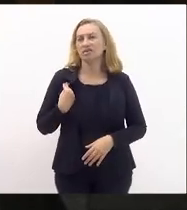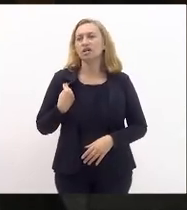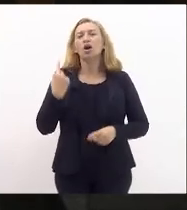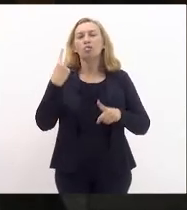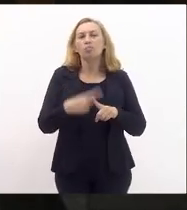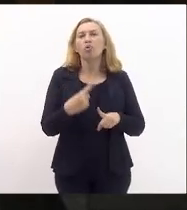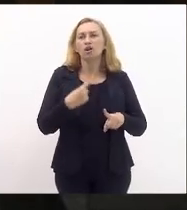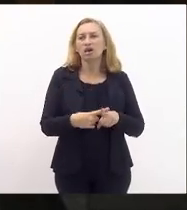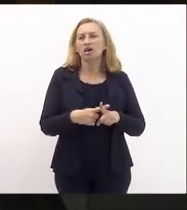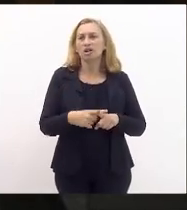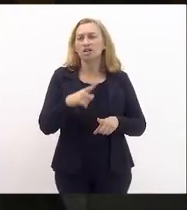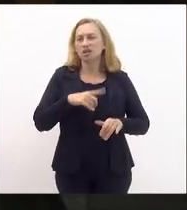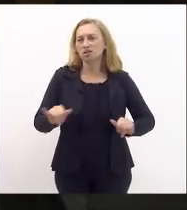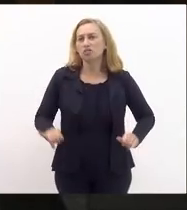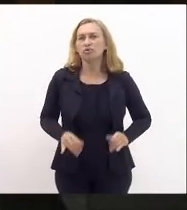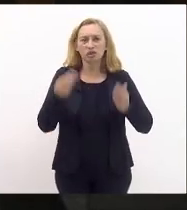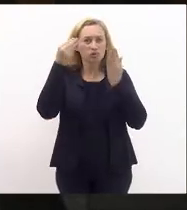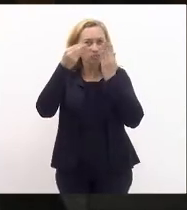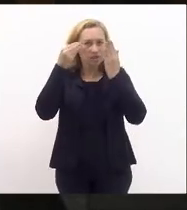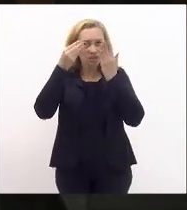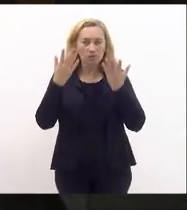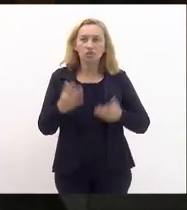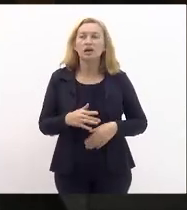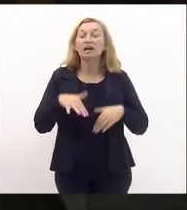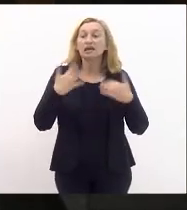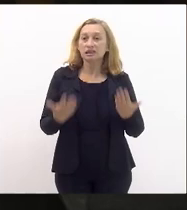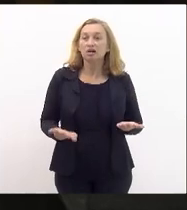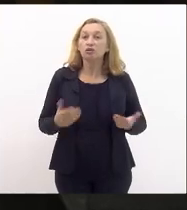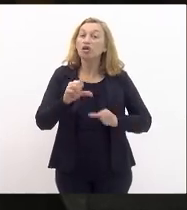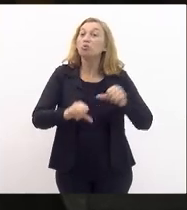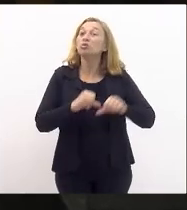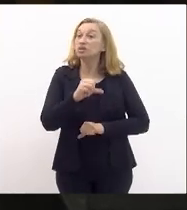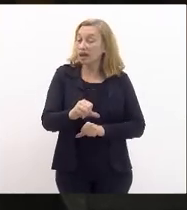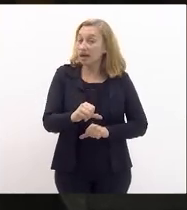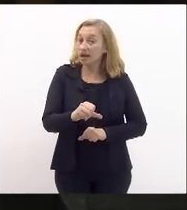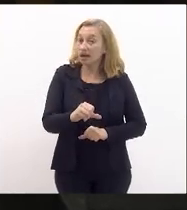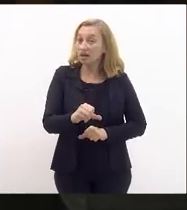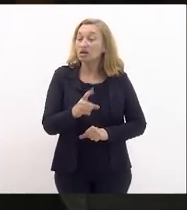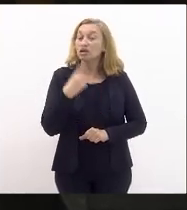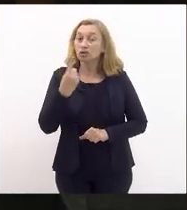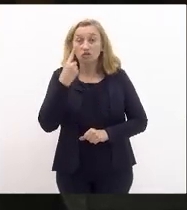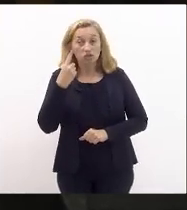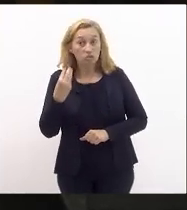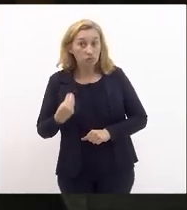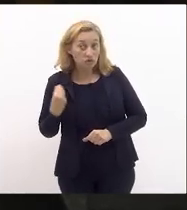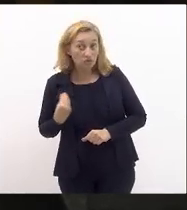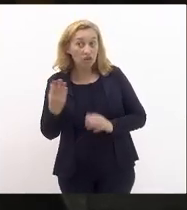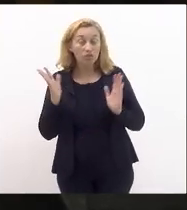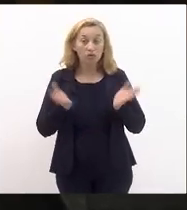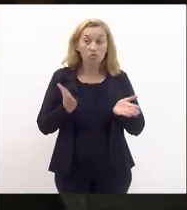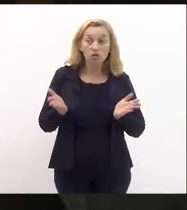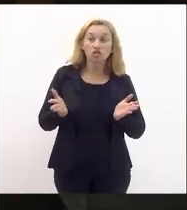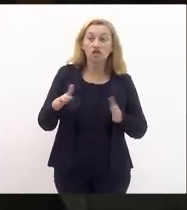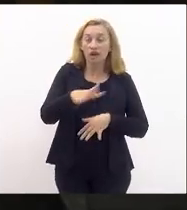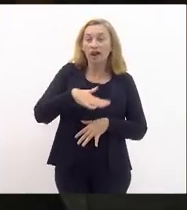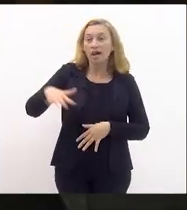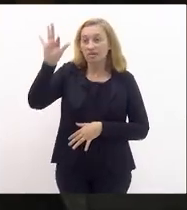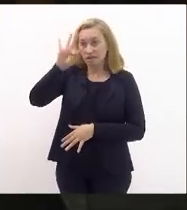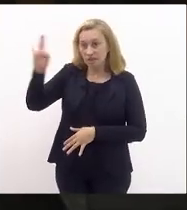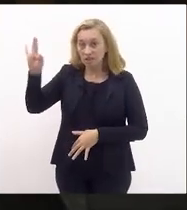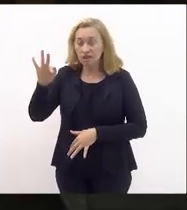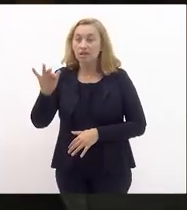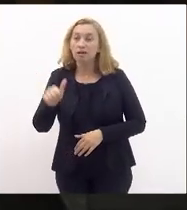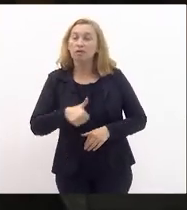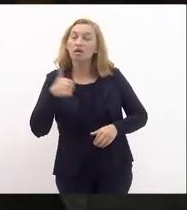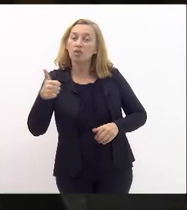porque enfrenta sofrimento psíquico. Então, a gente tem que mudar essa página que a gente está enfrentando na esfera federal, tem que aperfeiçoar